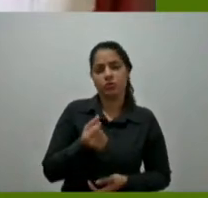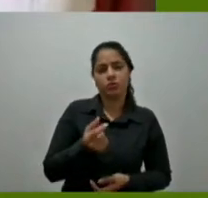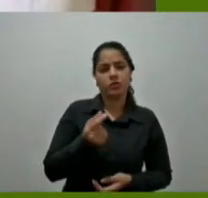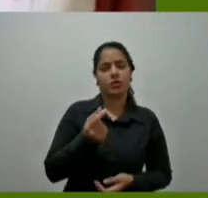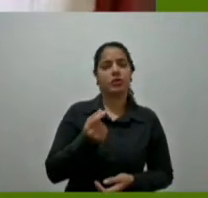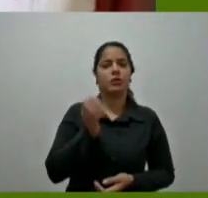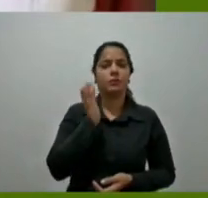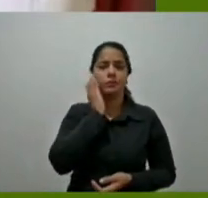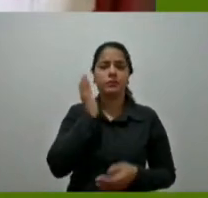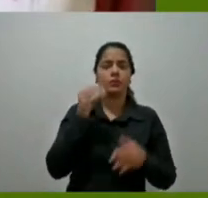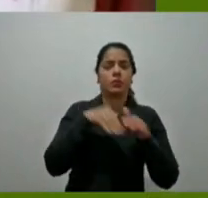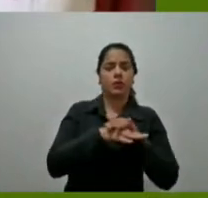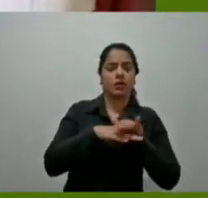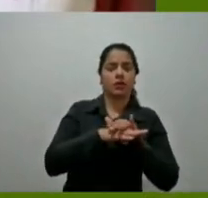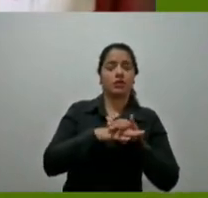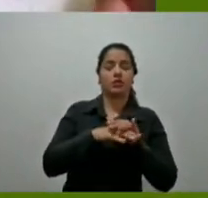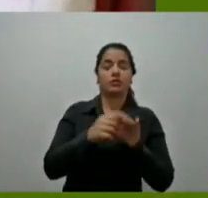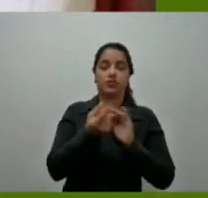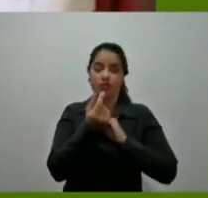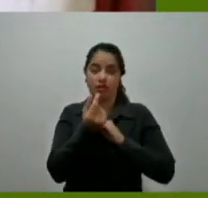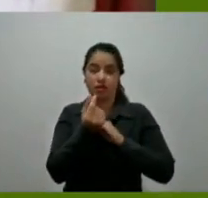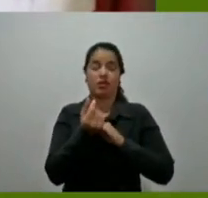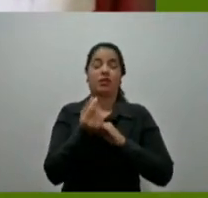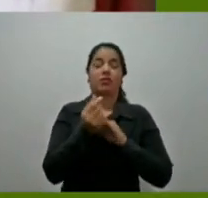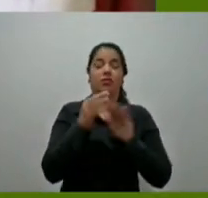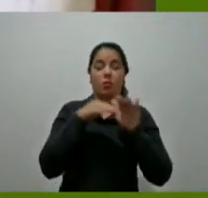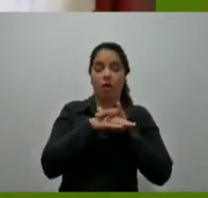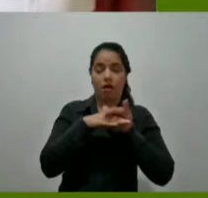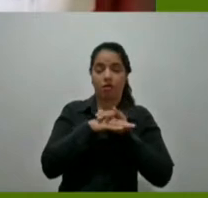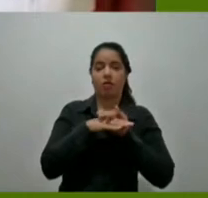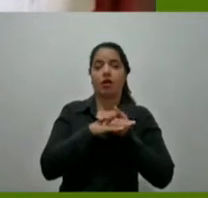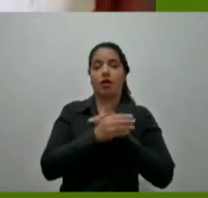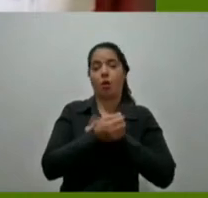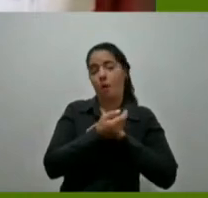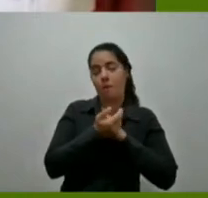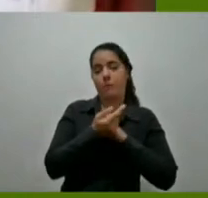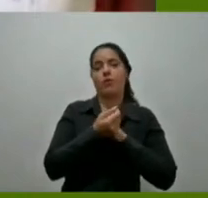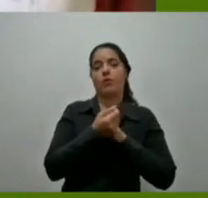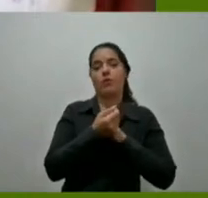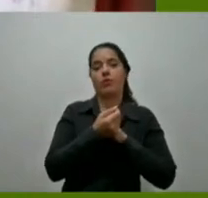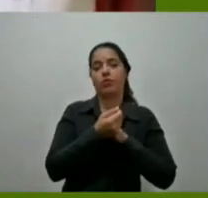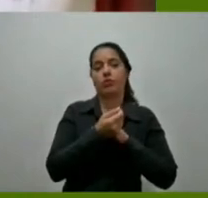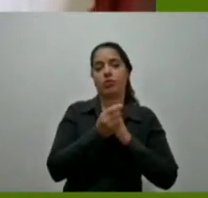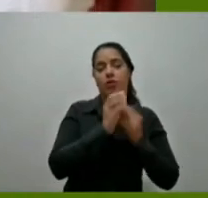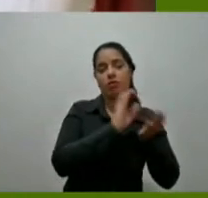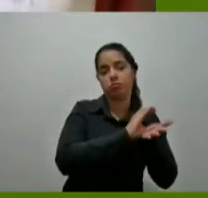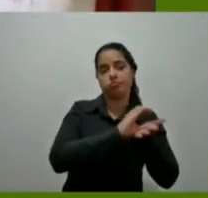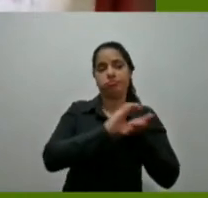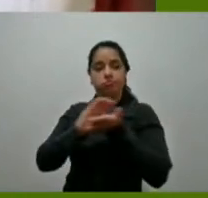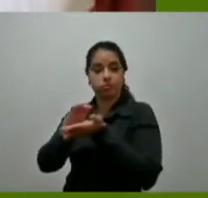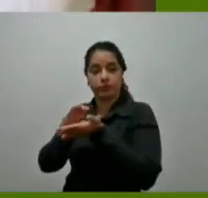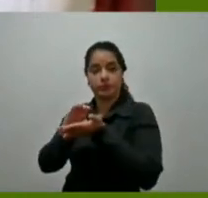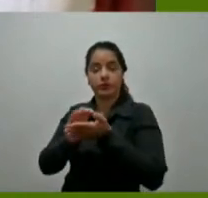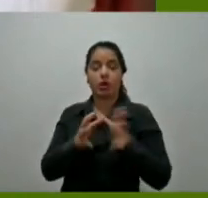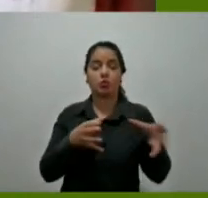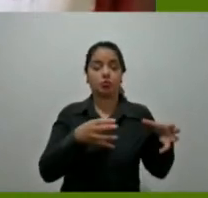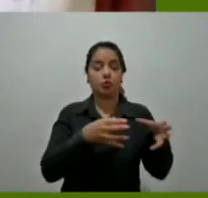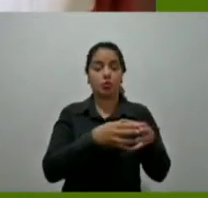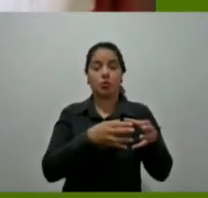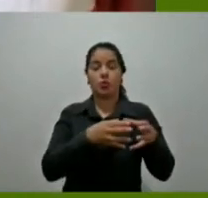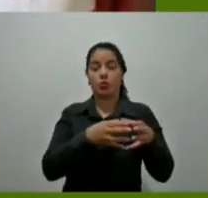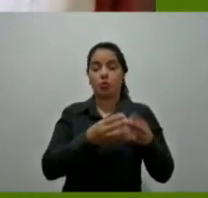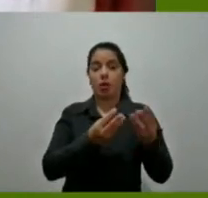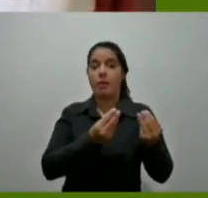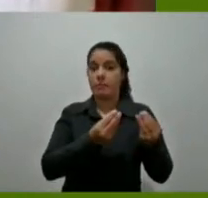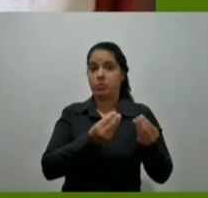por centenas de milhões de pessoas você forma um fluxo financeiro incrível. Então, existe essa preocupação, existe já